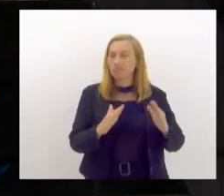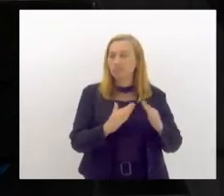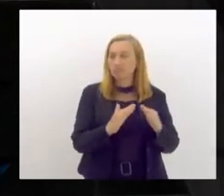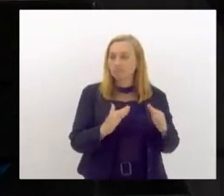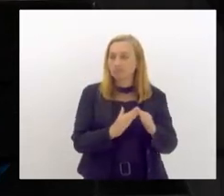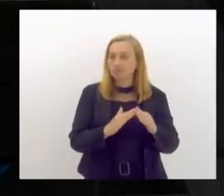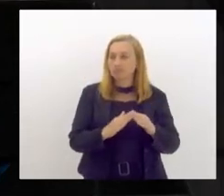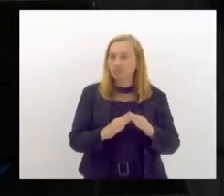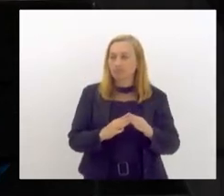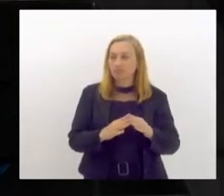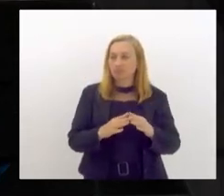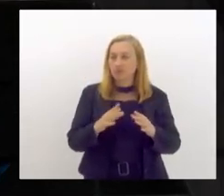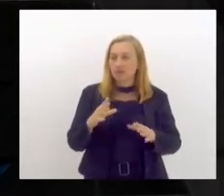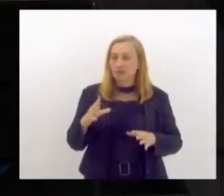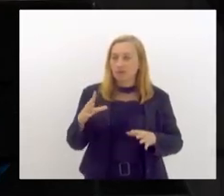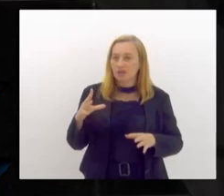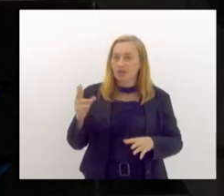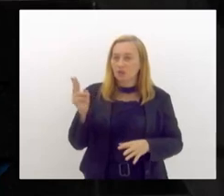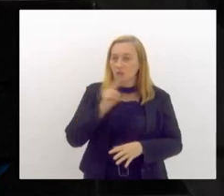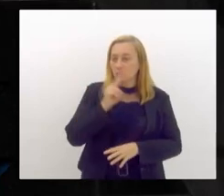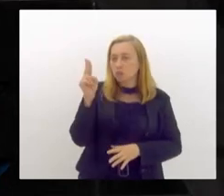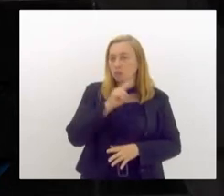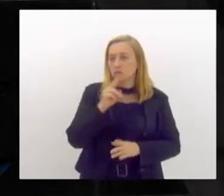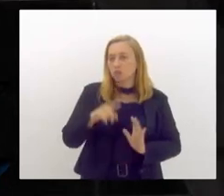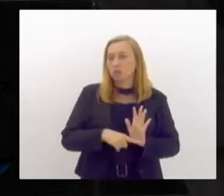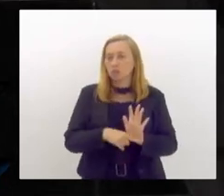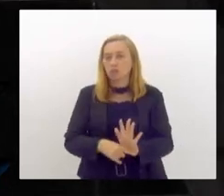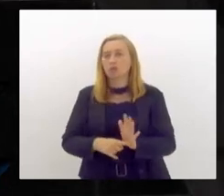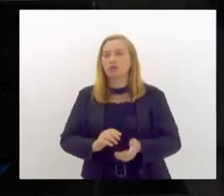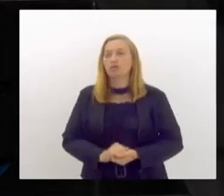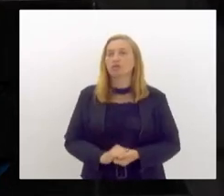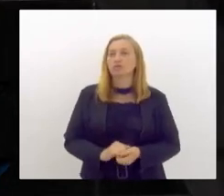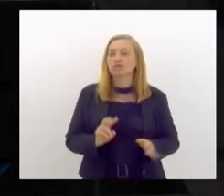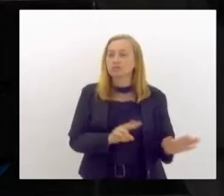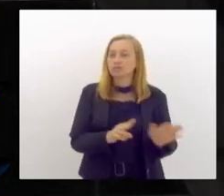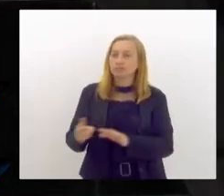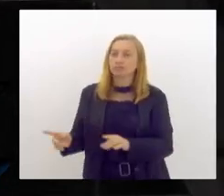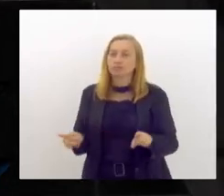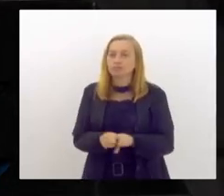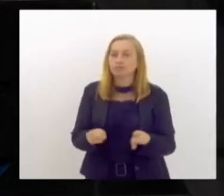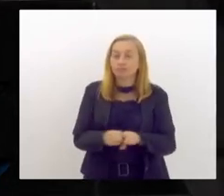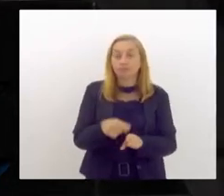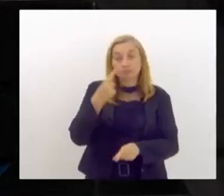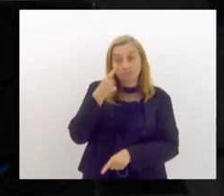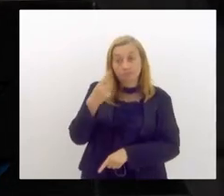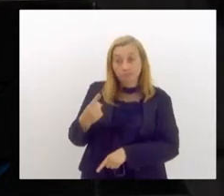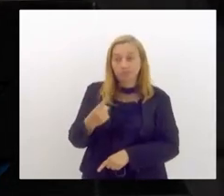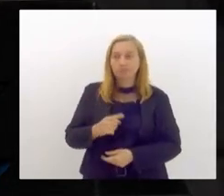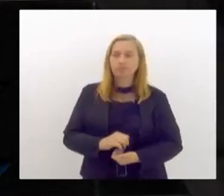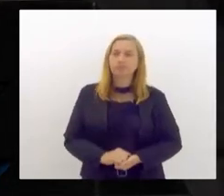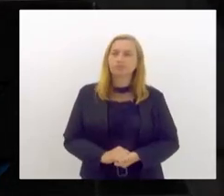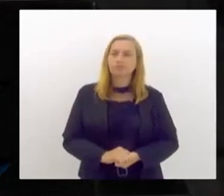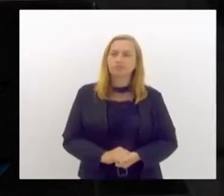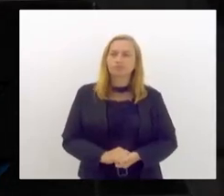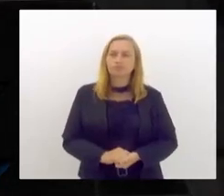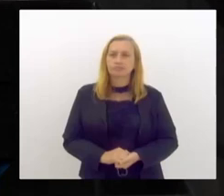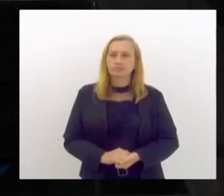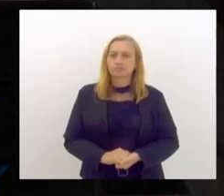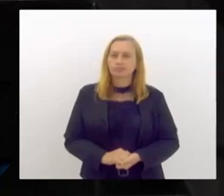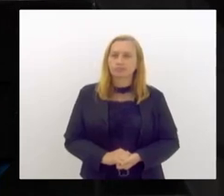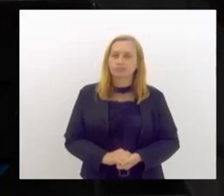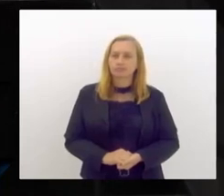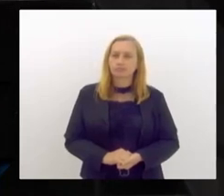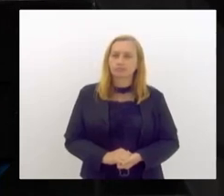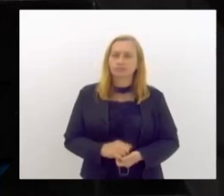atendidas emergencialmente. Nessa semana também a gente assistiu, por conta